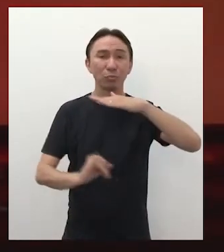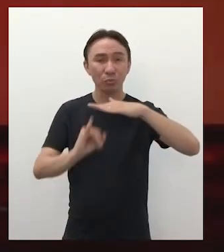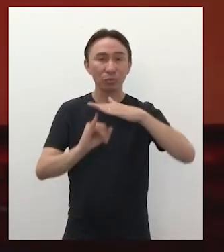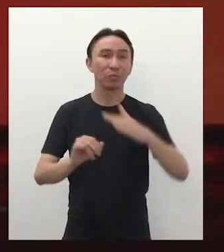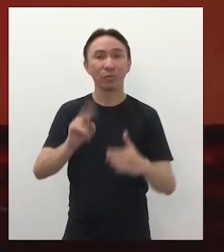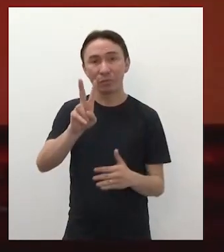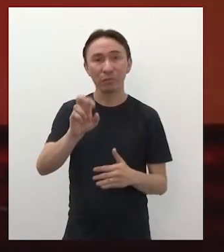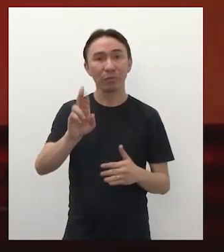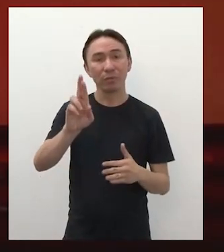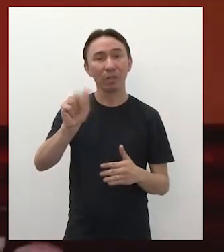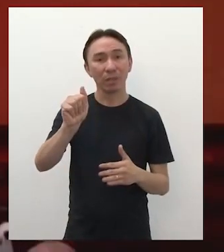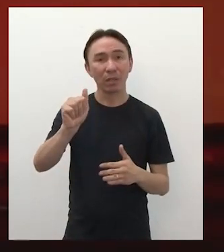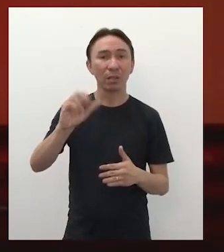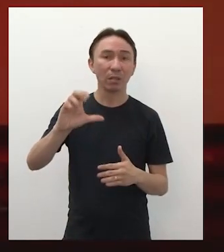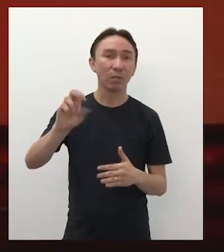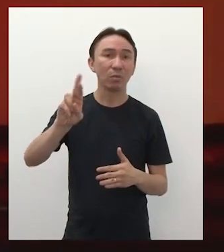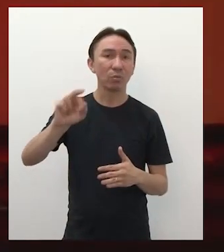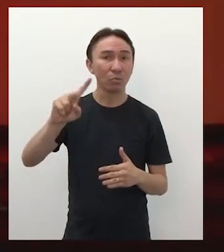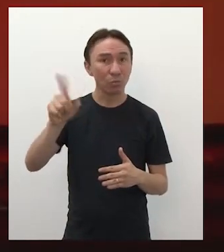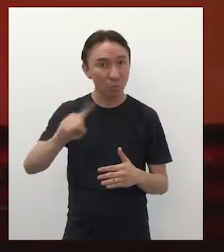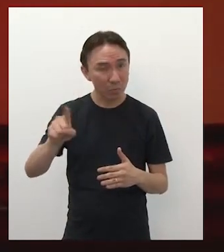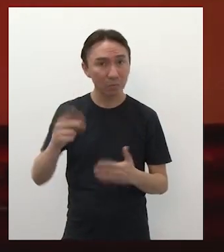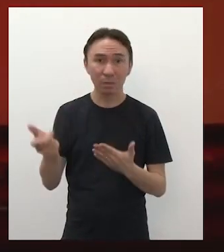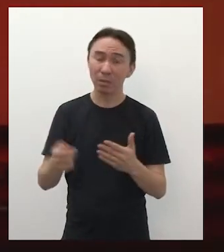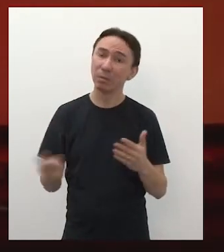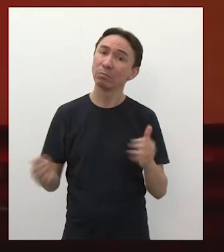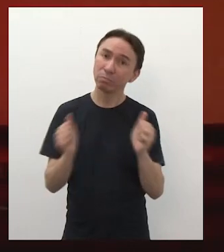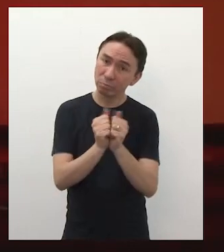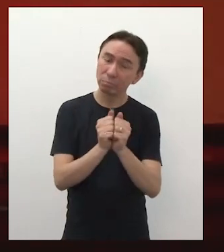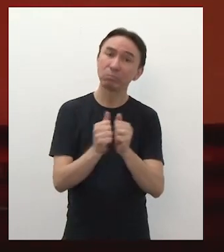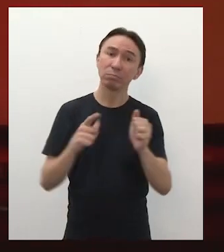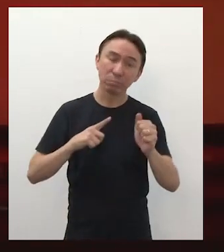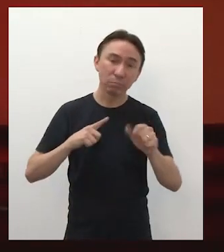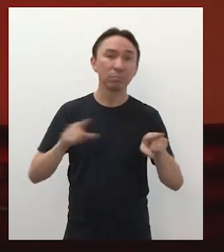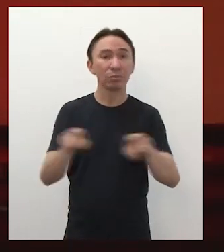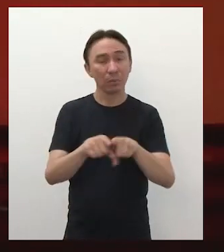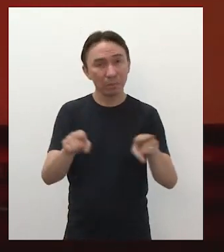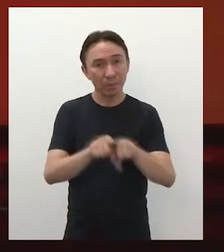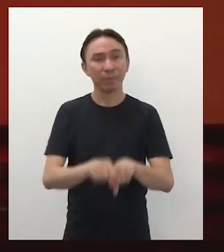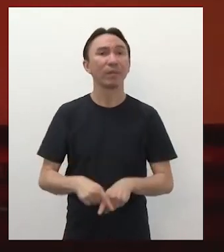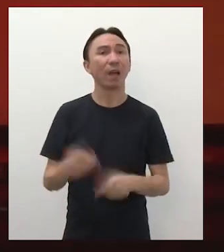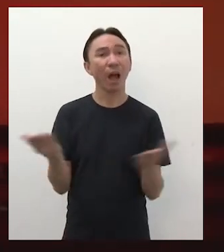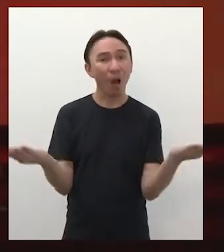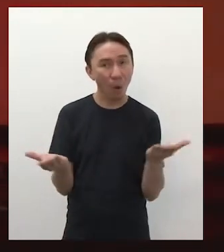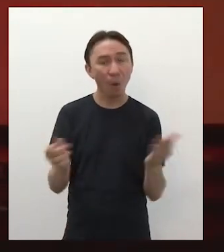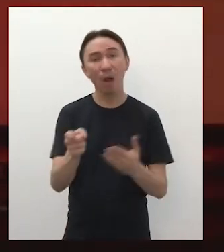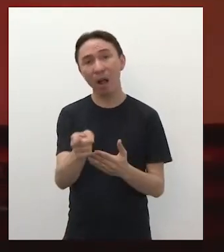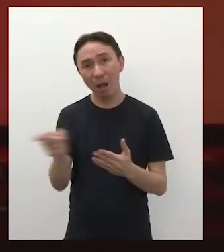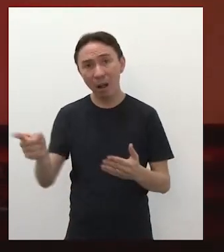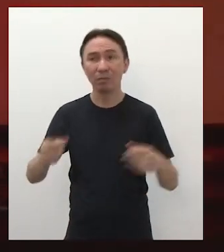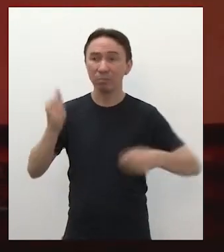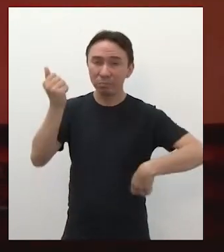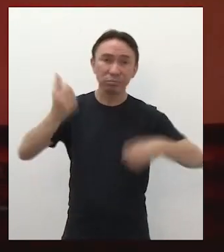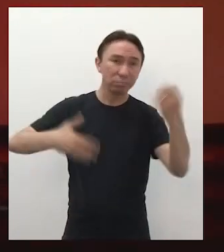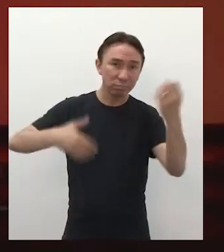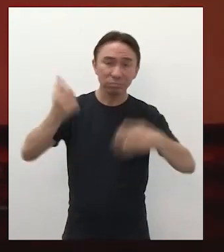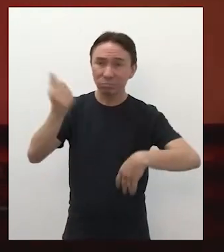Flávia, ela vai trazer uma questão para a gente que é muito interessante, que é assim, eu acho que vale a pena a gente começar pensando